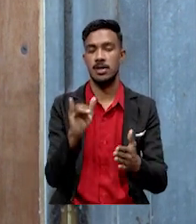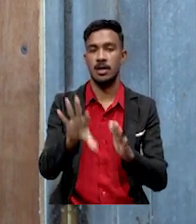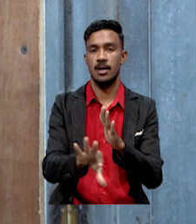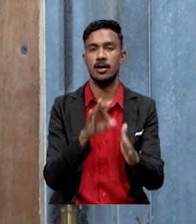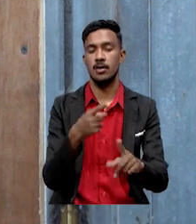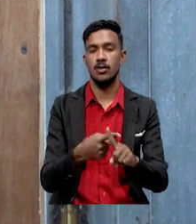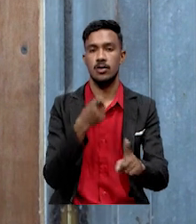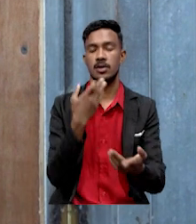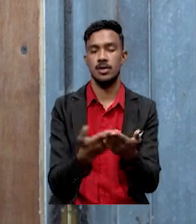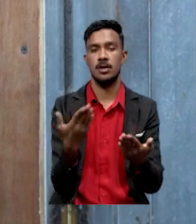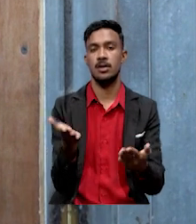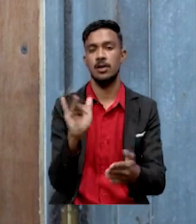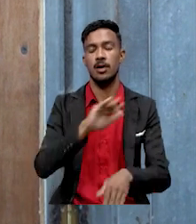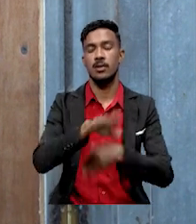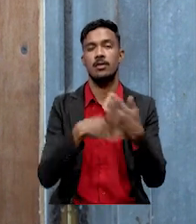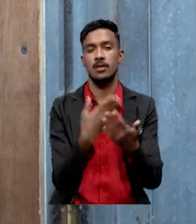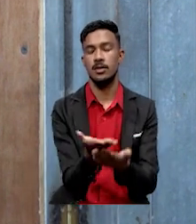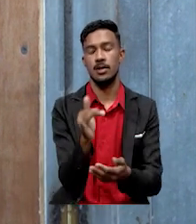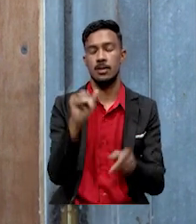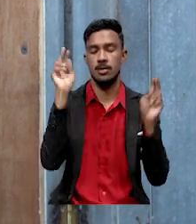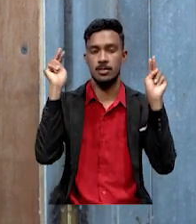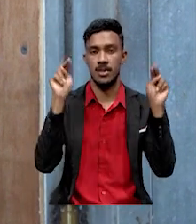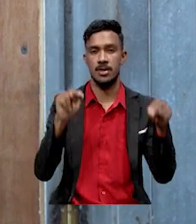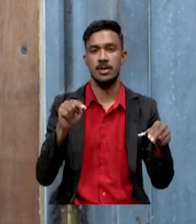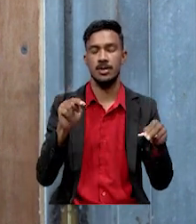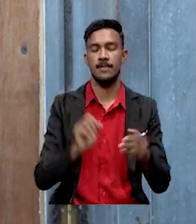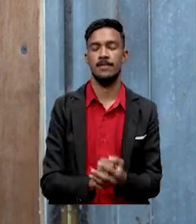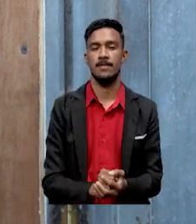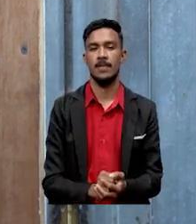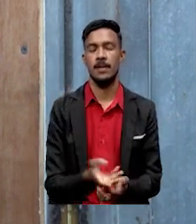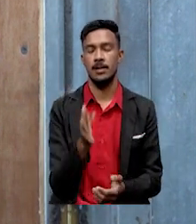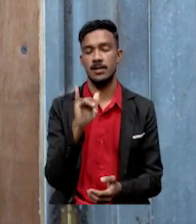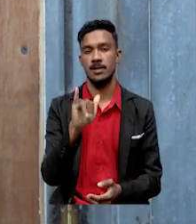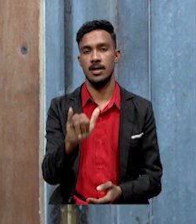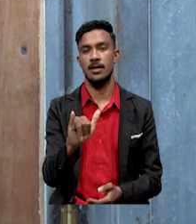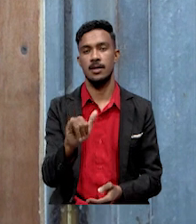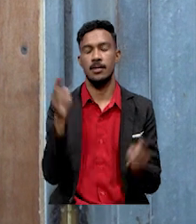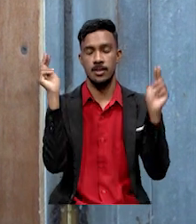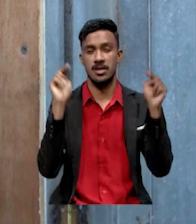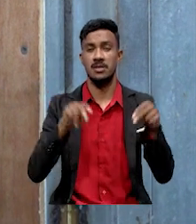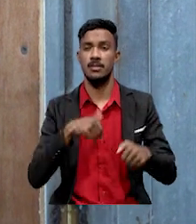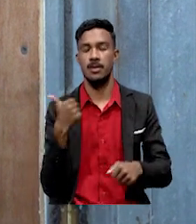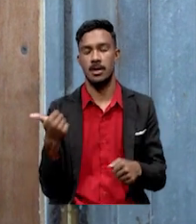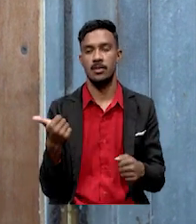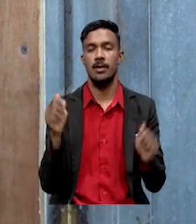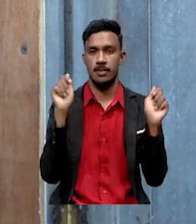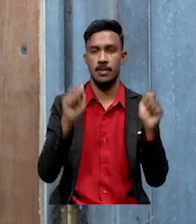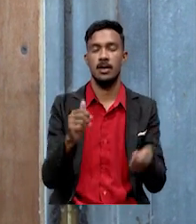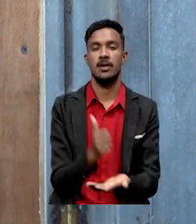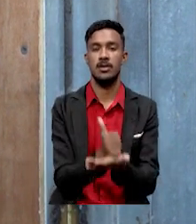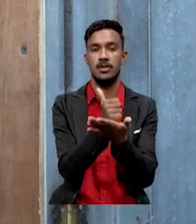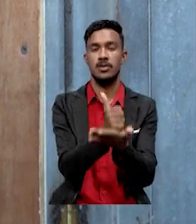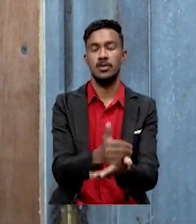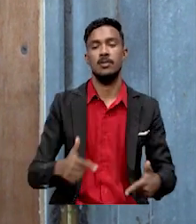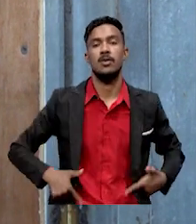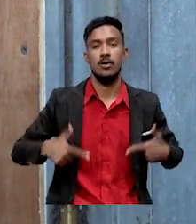nehutu, siramos precisa sirania precisa balu atau nune hodi sustenta sirania murs